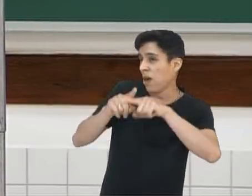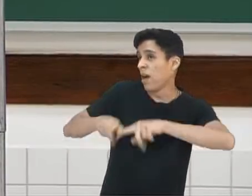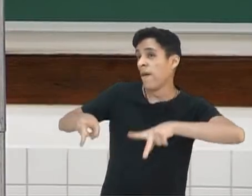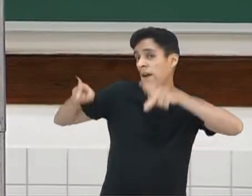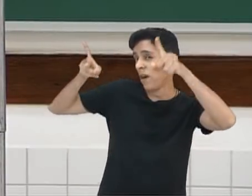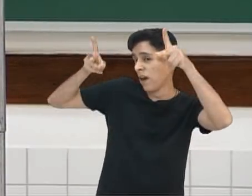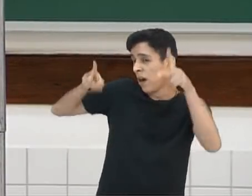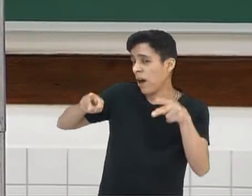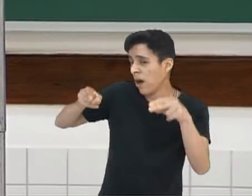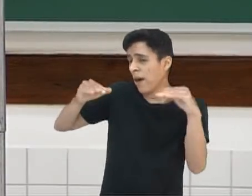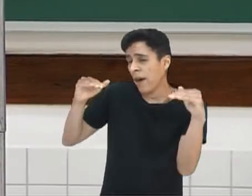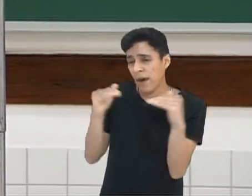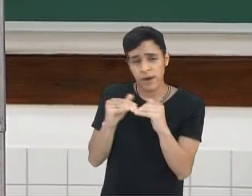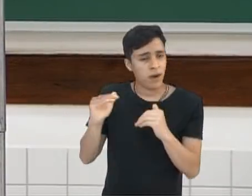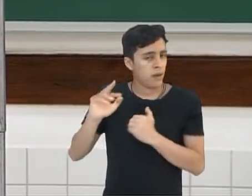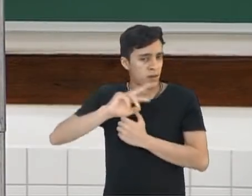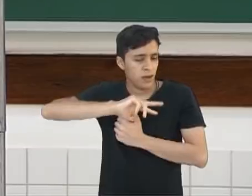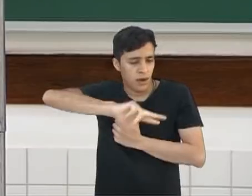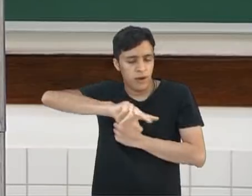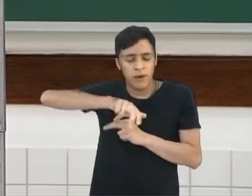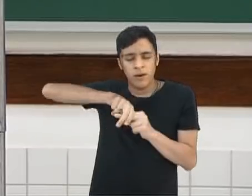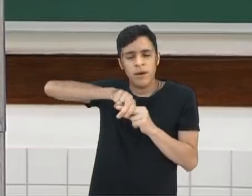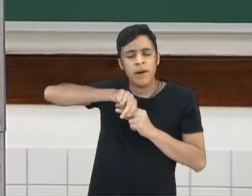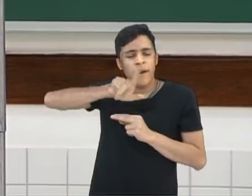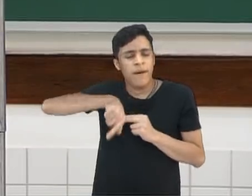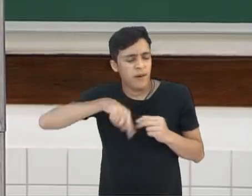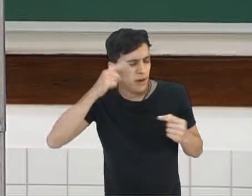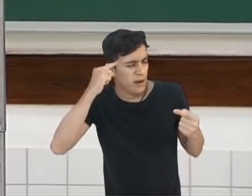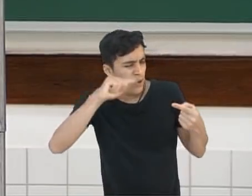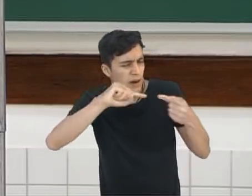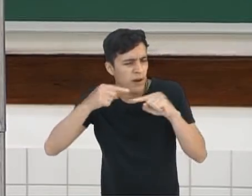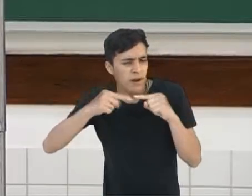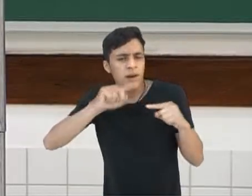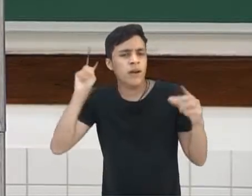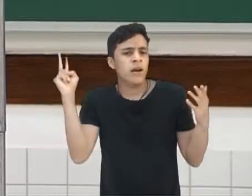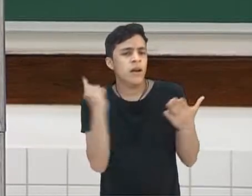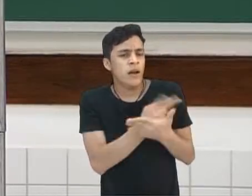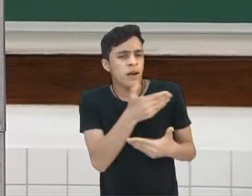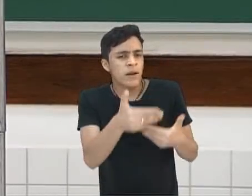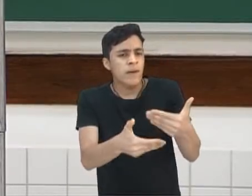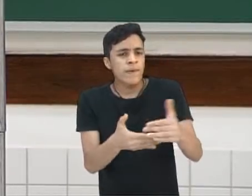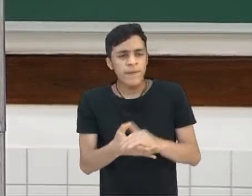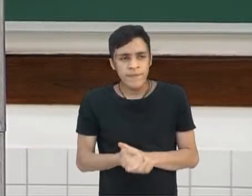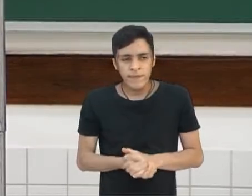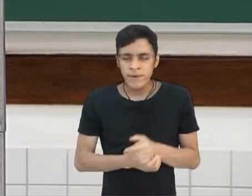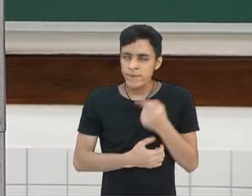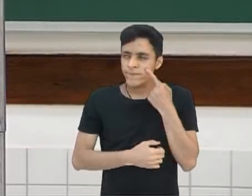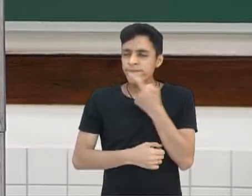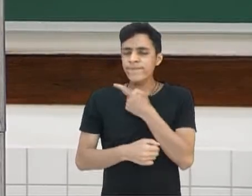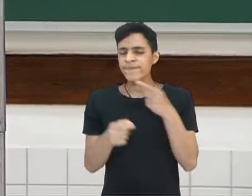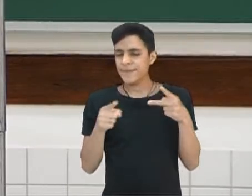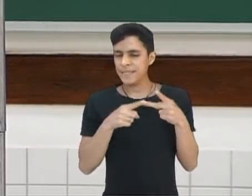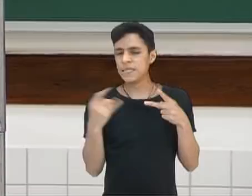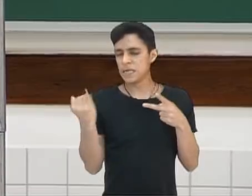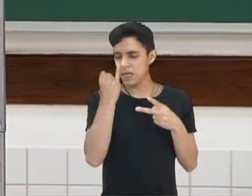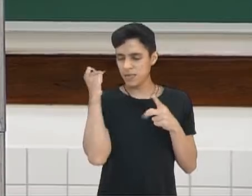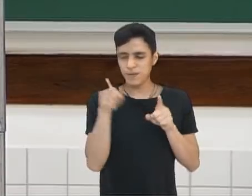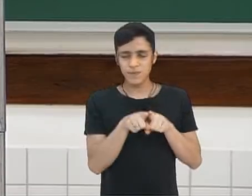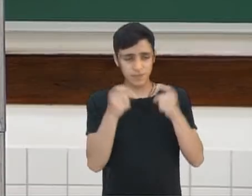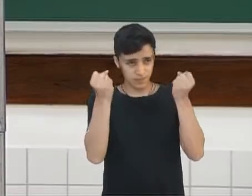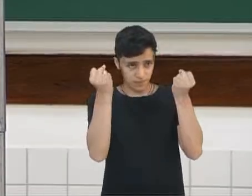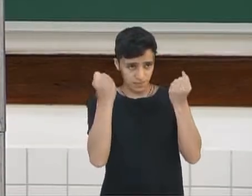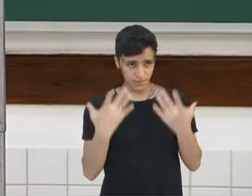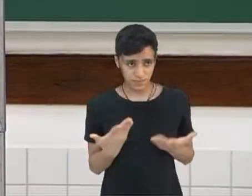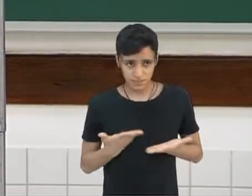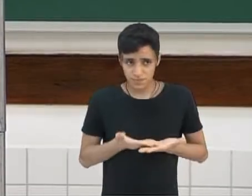vai ser totalmente igual, por conta dessa combinação que aconteceu. E o outro ponto importante que nós abordamos também